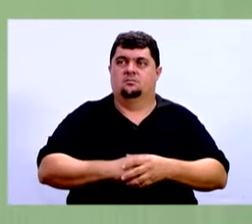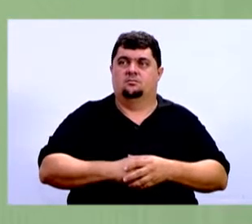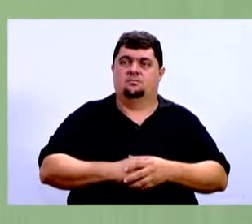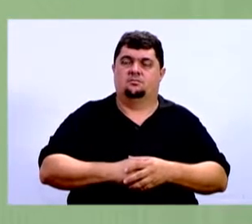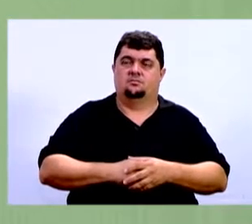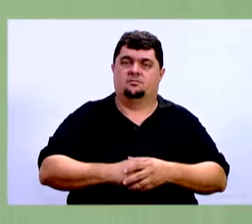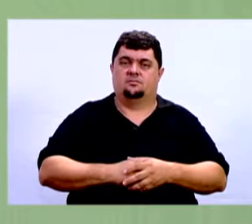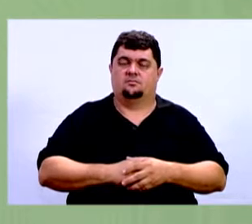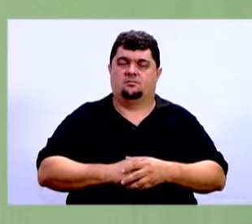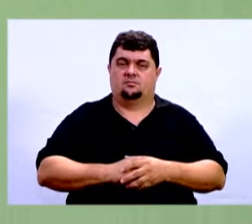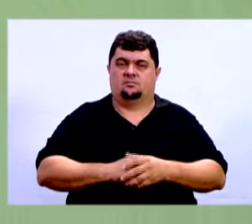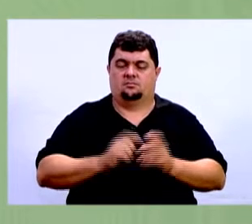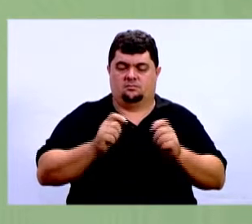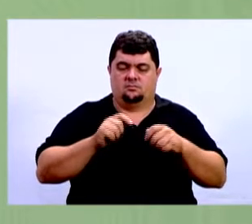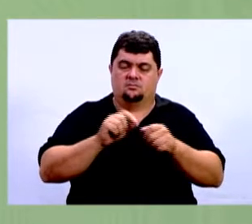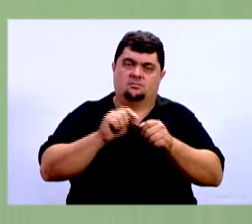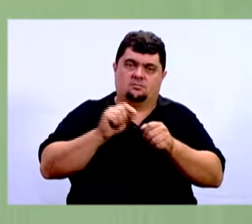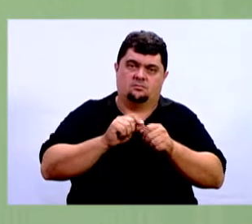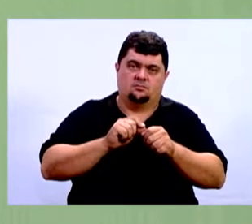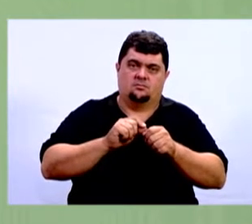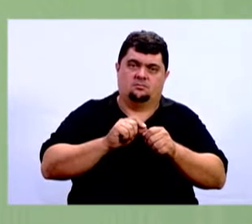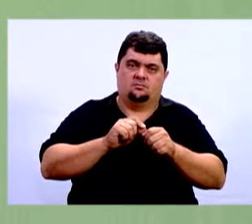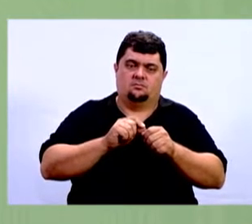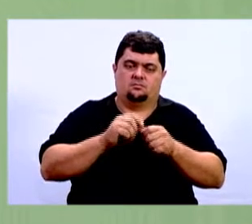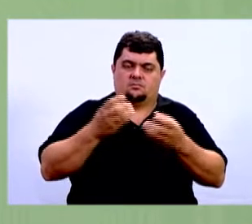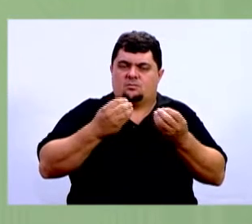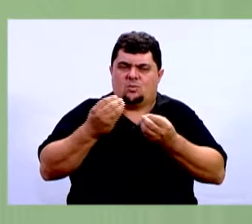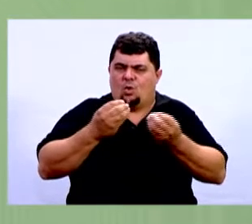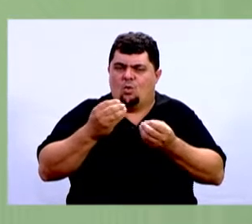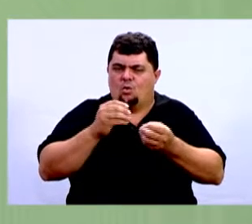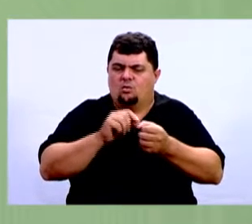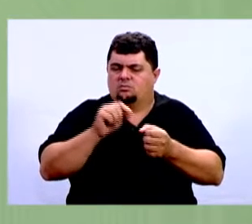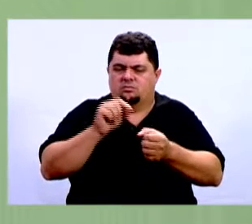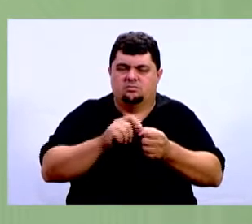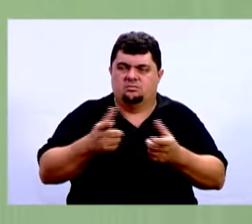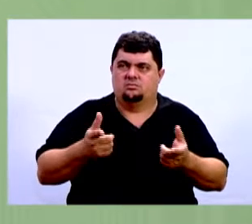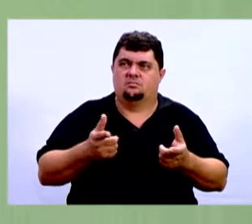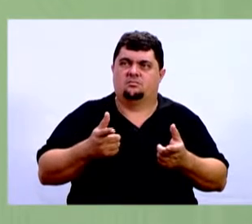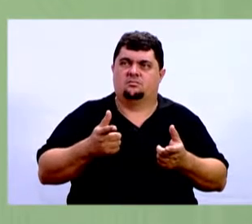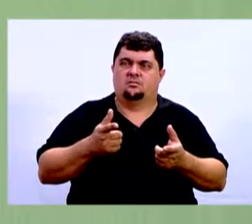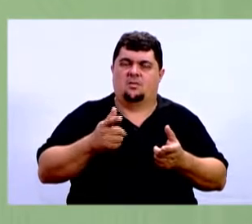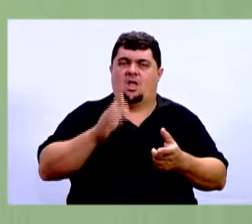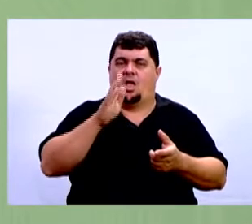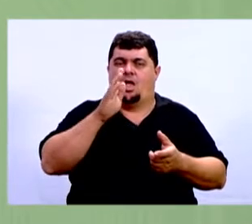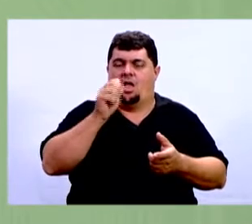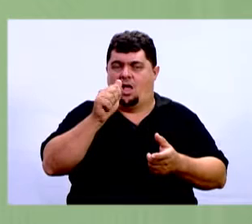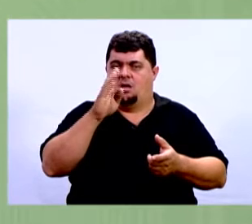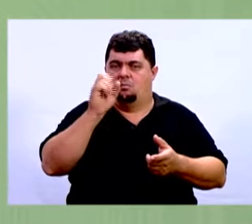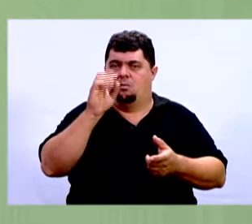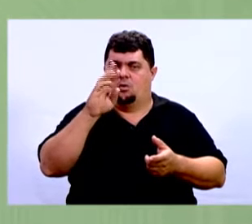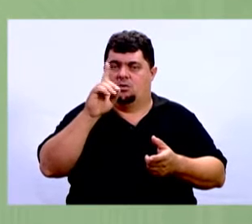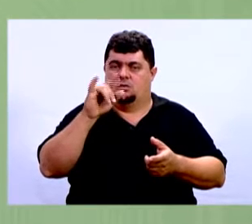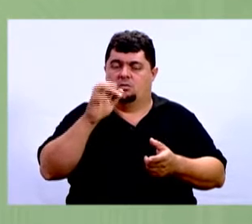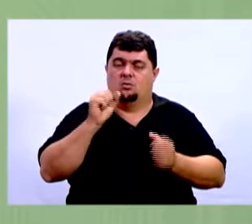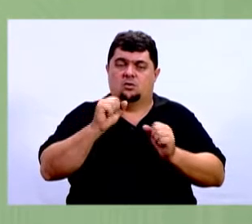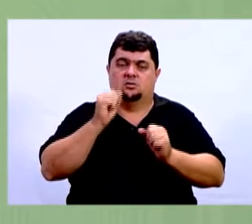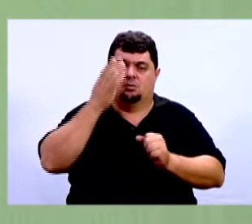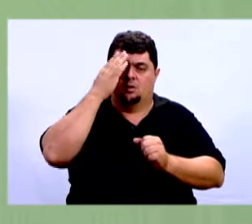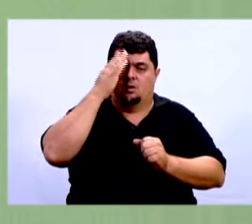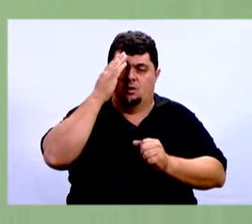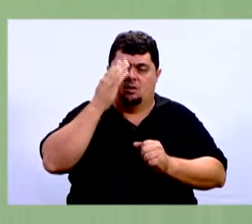essa classificação ela pode ser, por exemplo, quanto à abordagem do problema. Essa abordagem ela pode ser